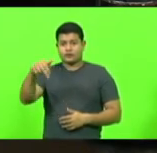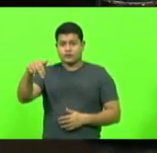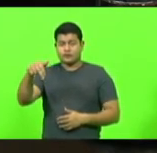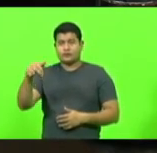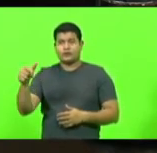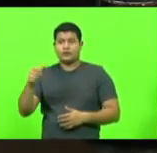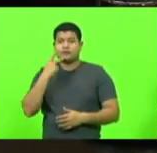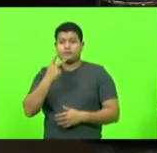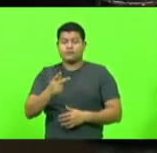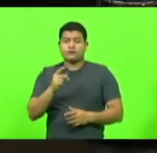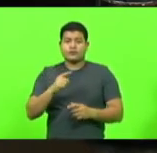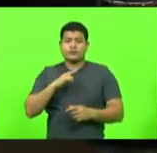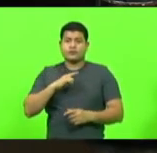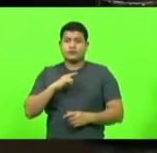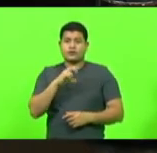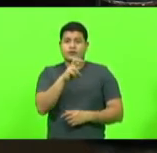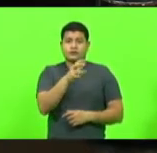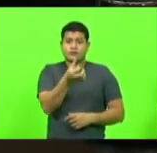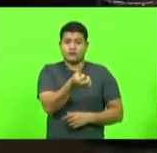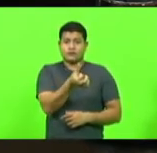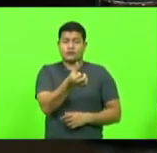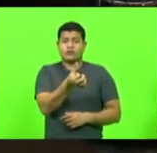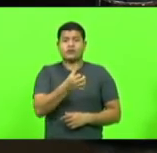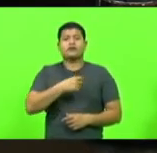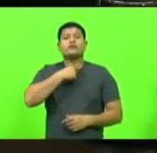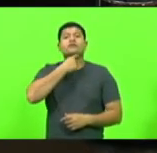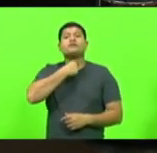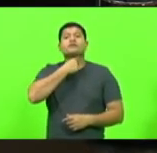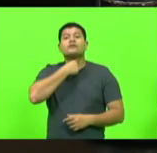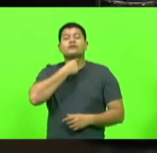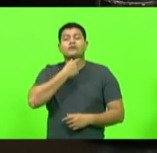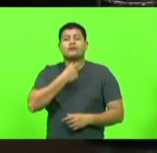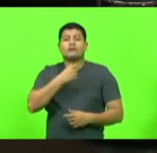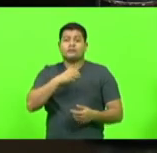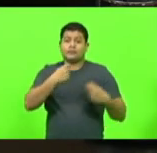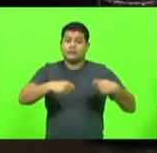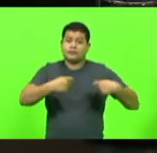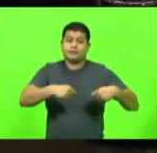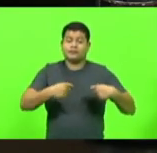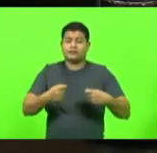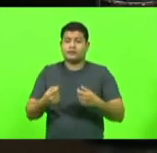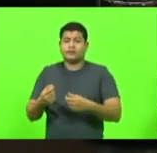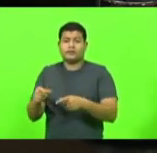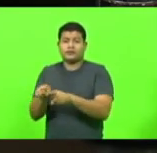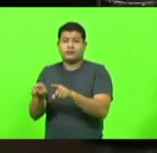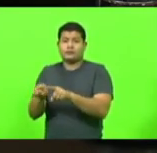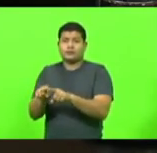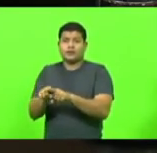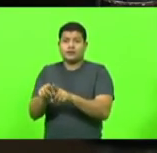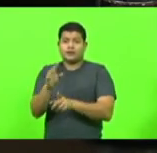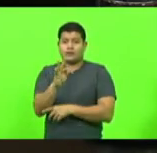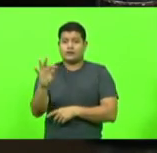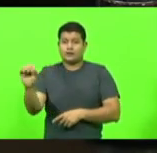de 56 vagas para fono e 64 vagas para terapeutas ocupacionais no estado de Santa Catarina.